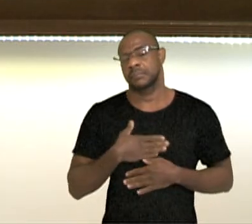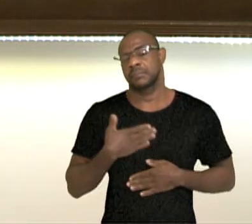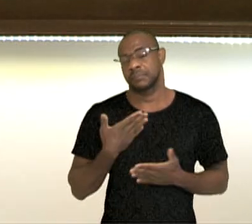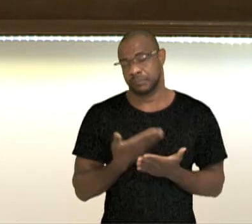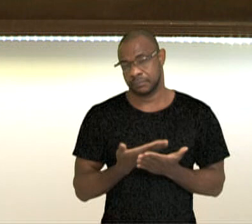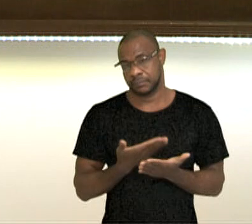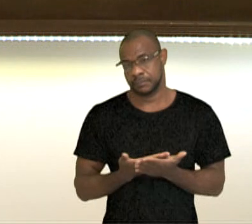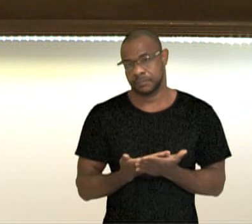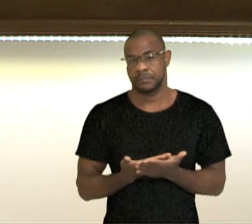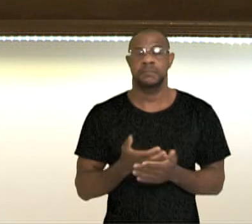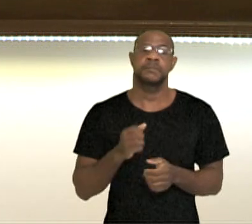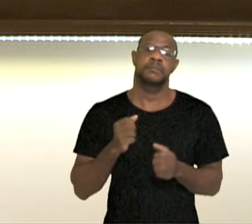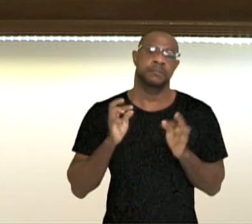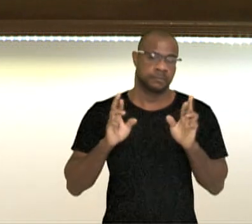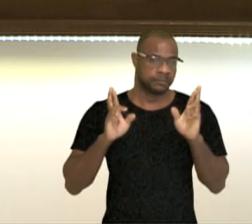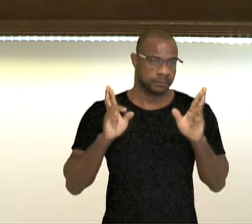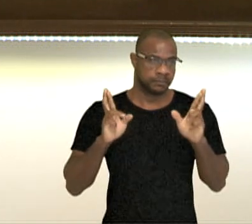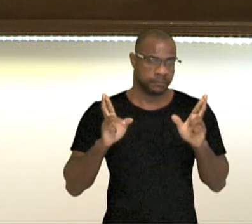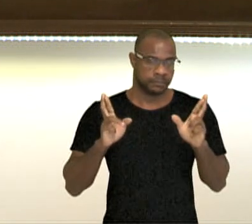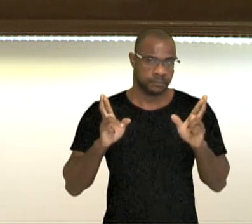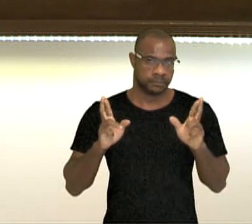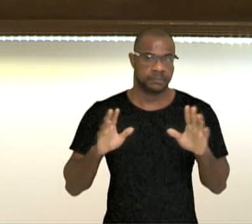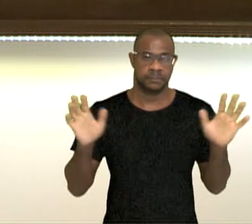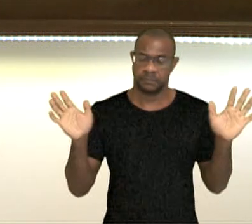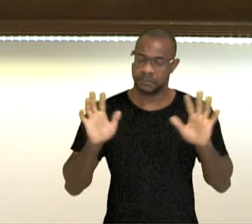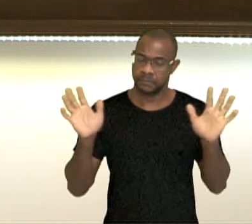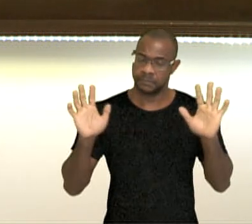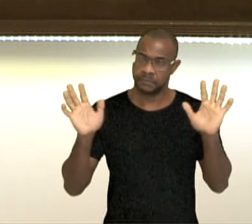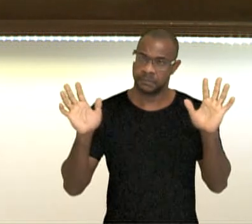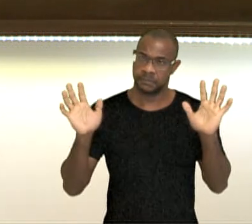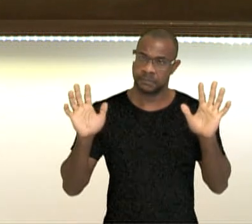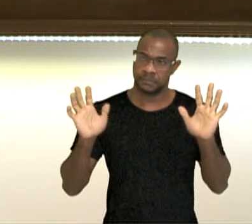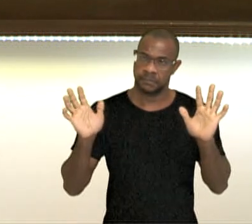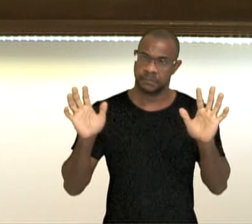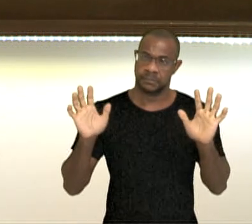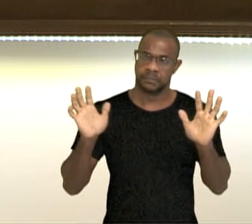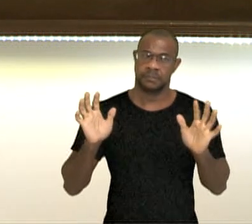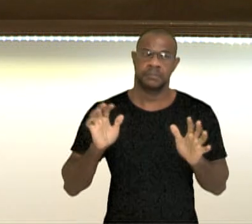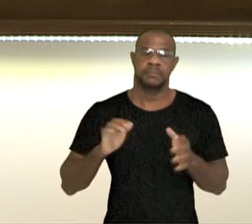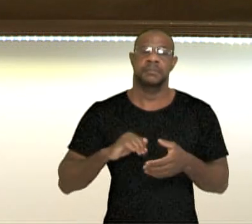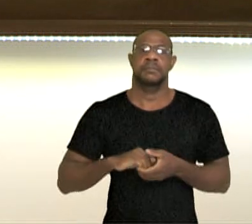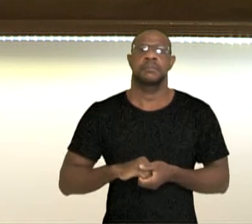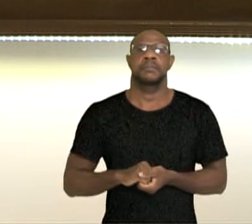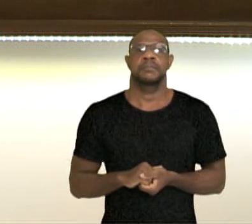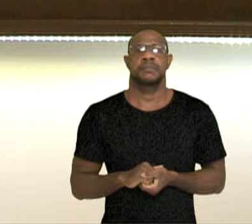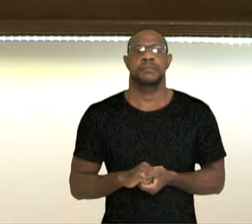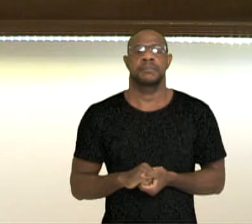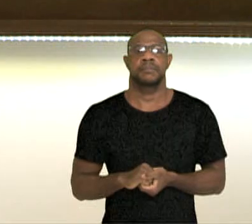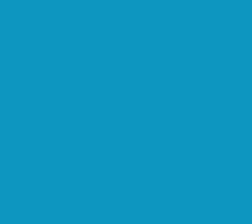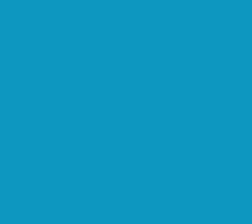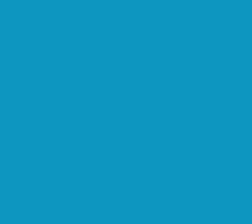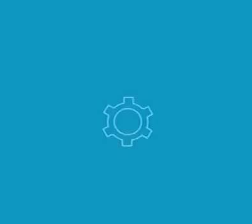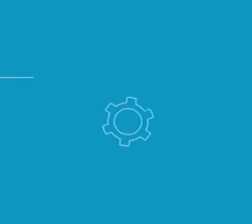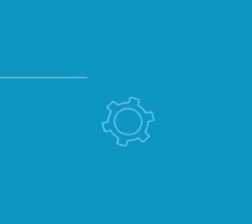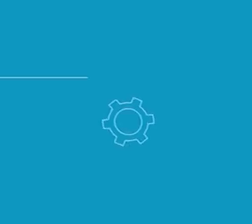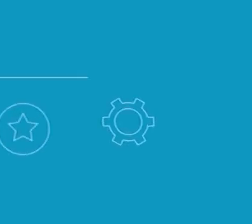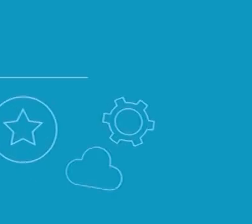aula? Espero que sim. Então, até uma próxima vez. Até mais. Tchau, tchau.